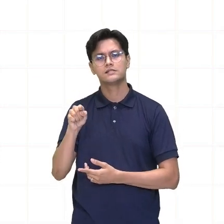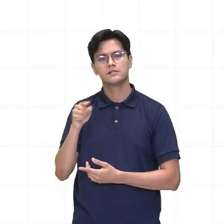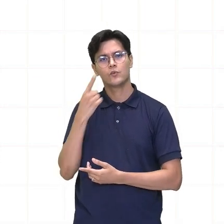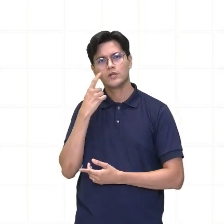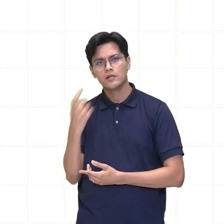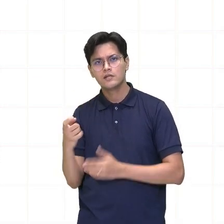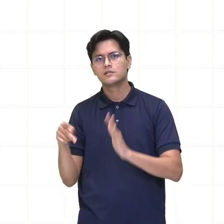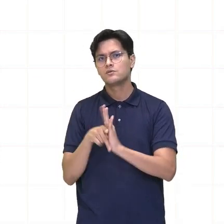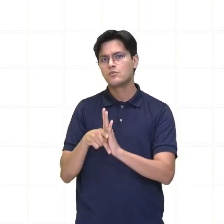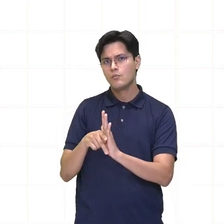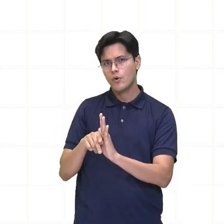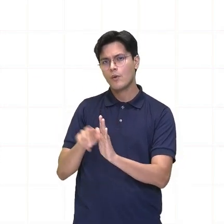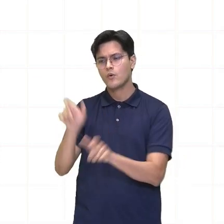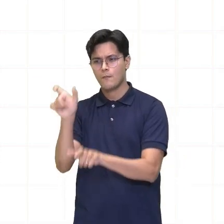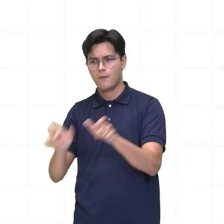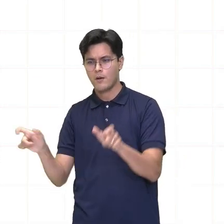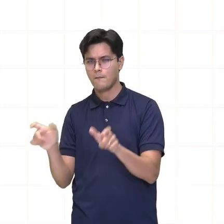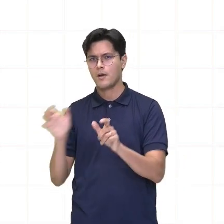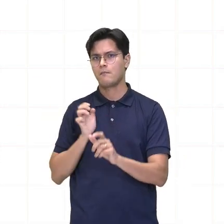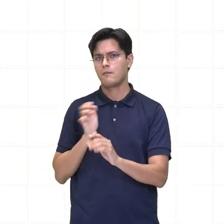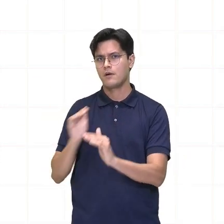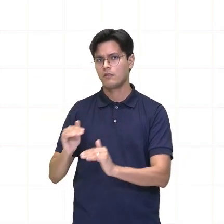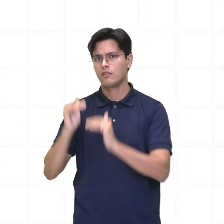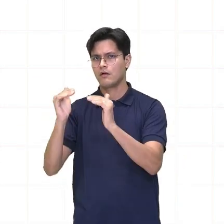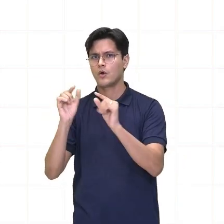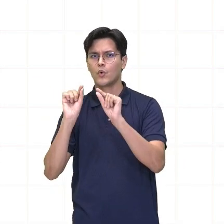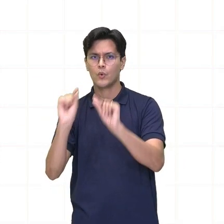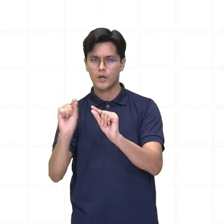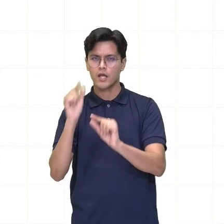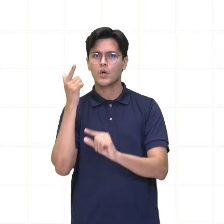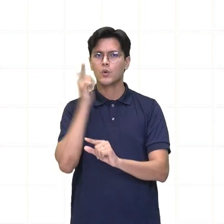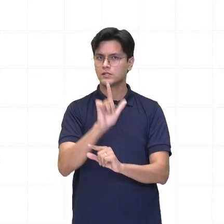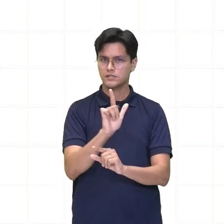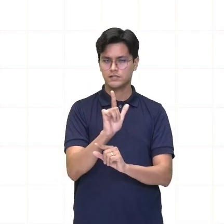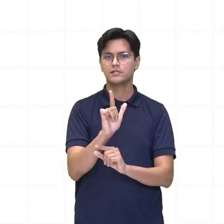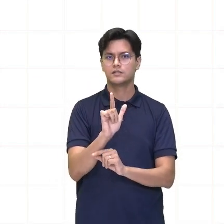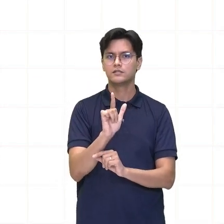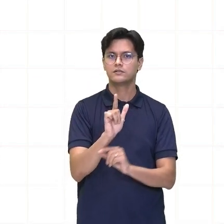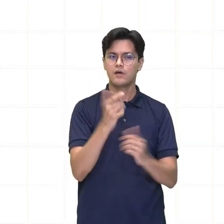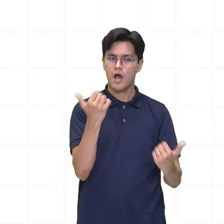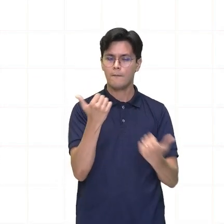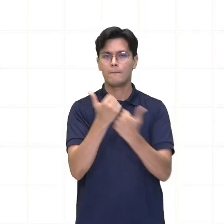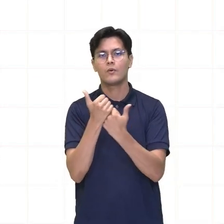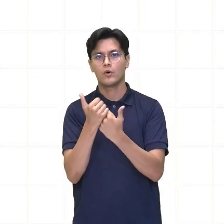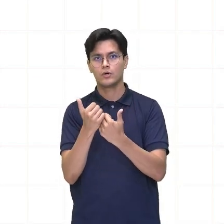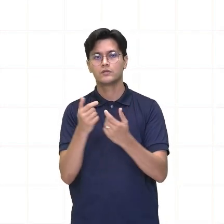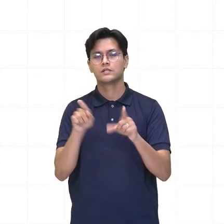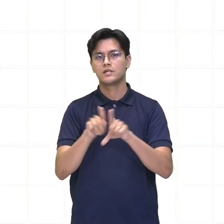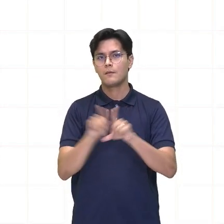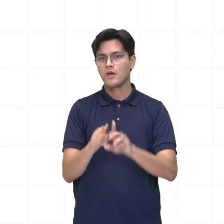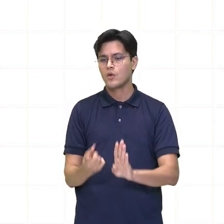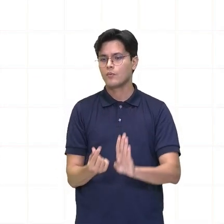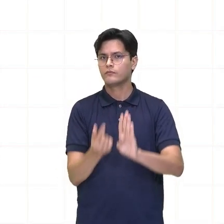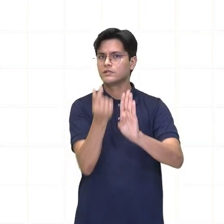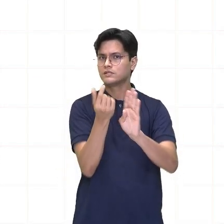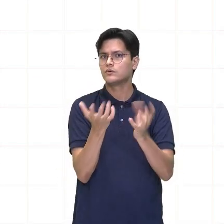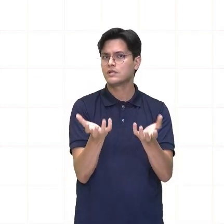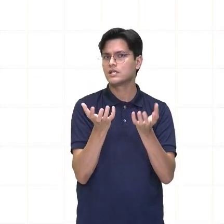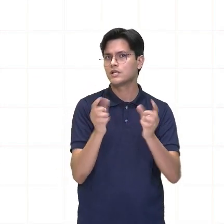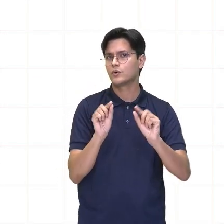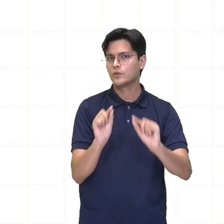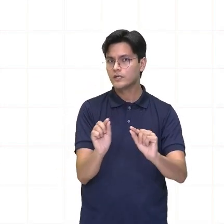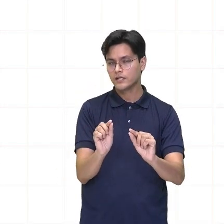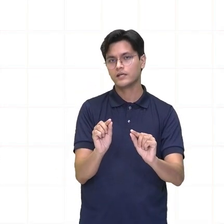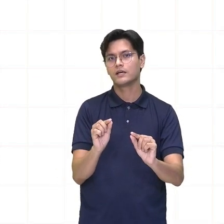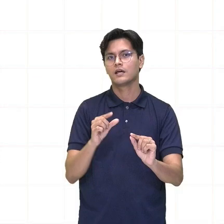acabassem afundando de vez, e dos burgueses seria justamente eles terem uma ajuda para conseguir consolidar o